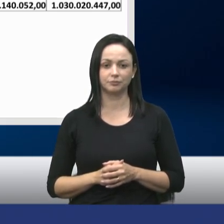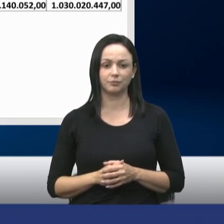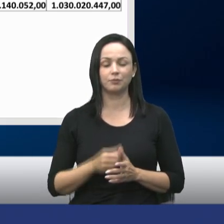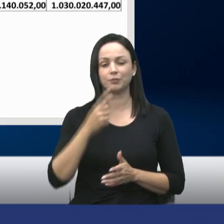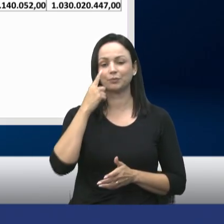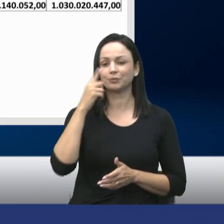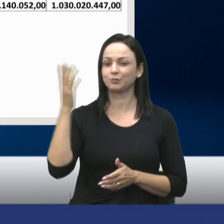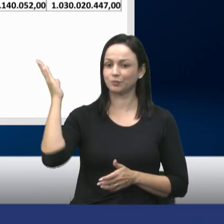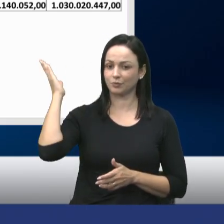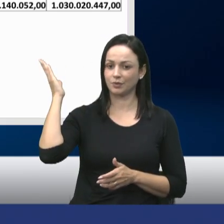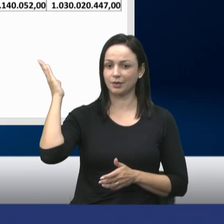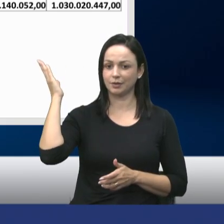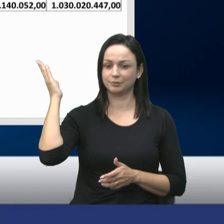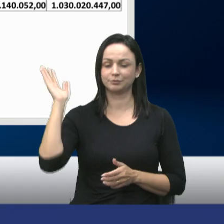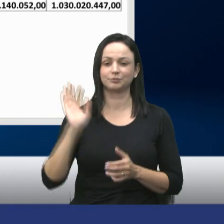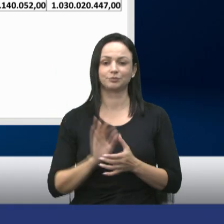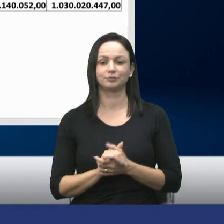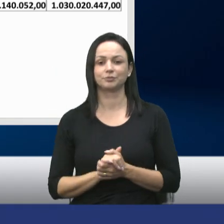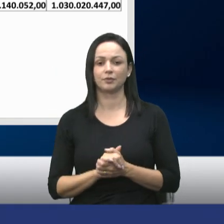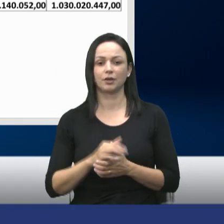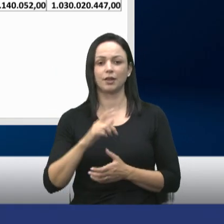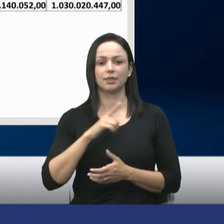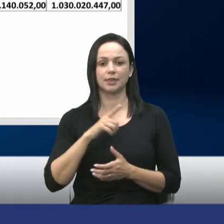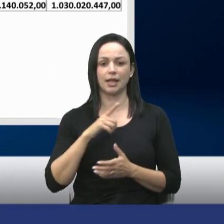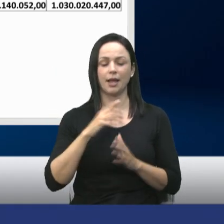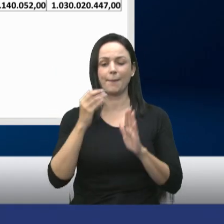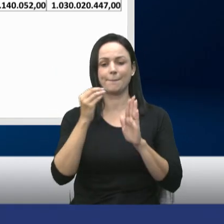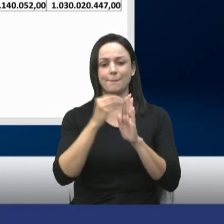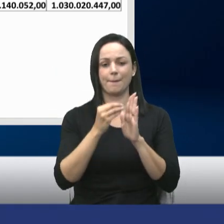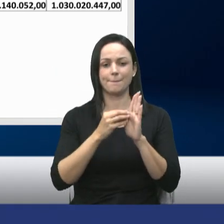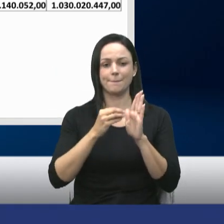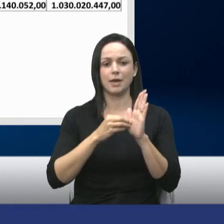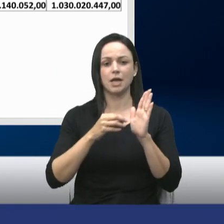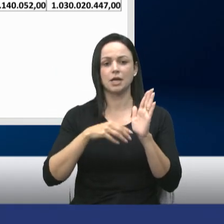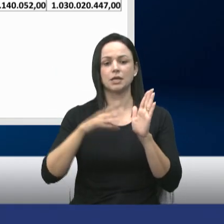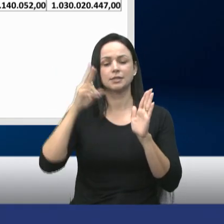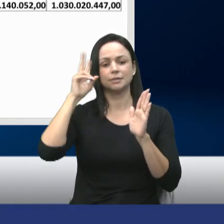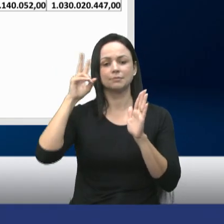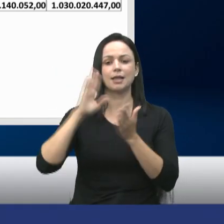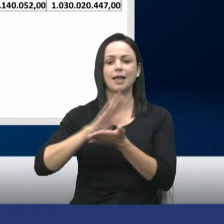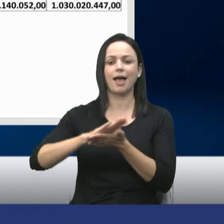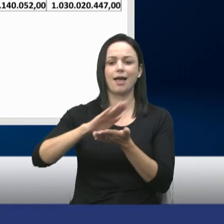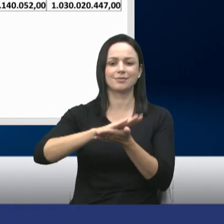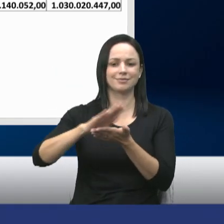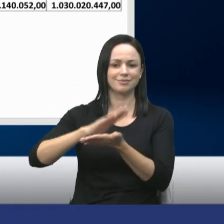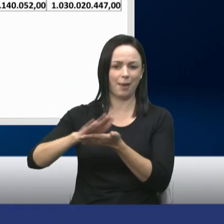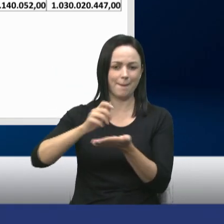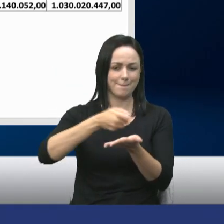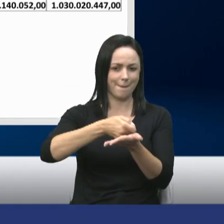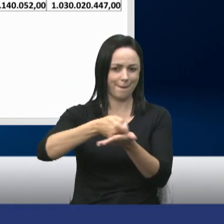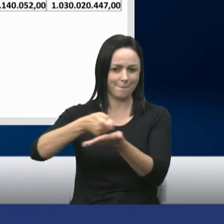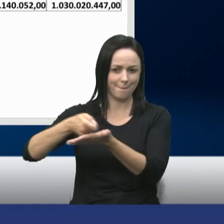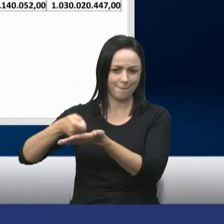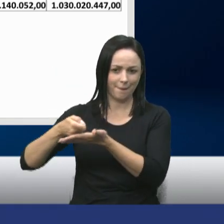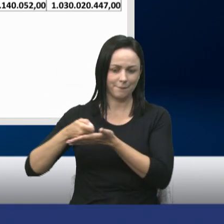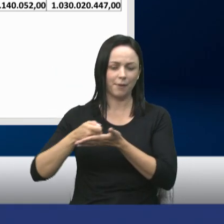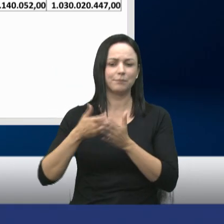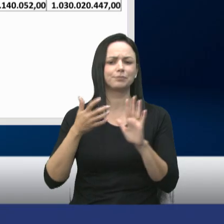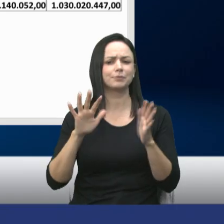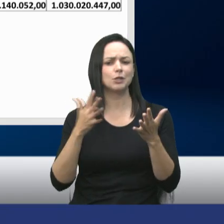Aqui a gente tem um histórico da despesa dos últimos anos e a estimativa de